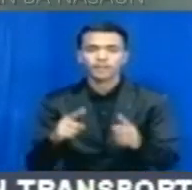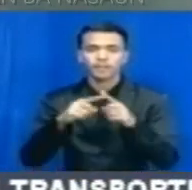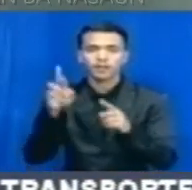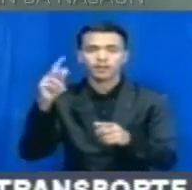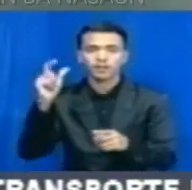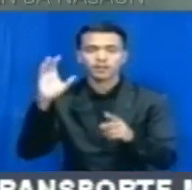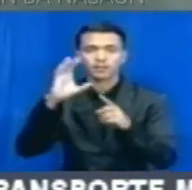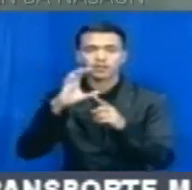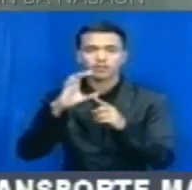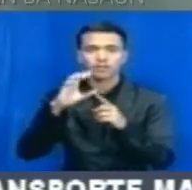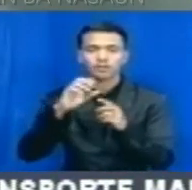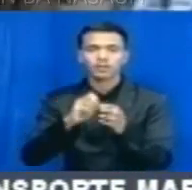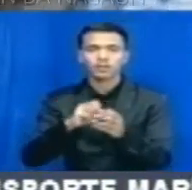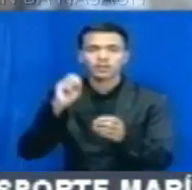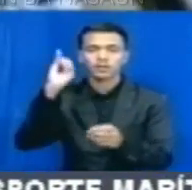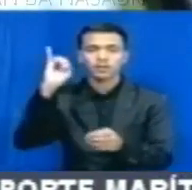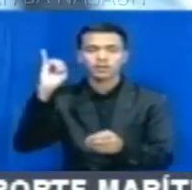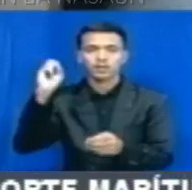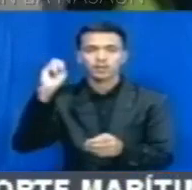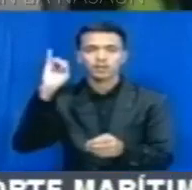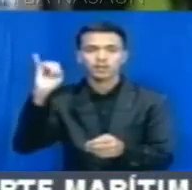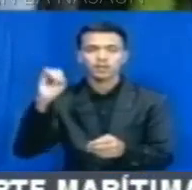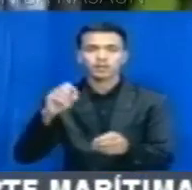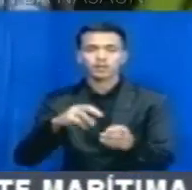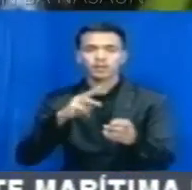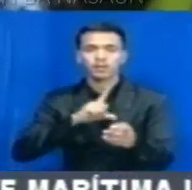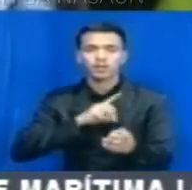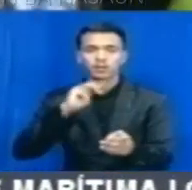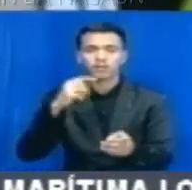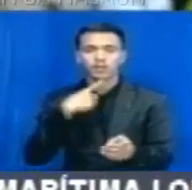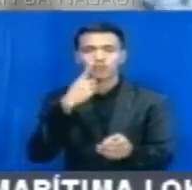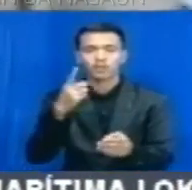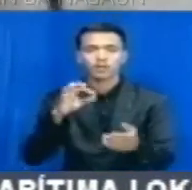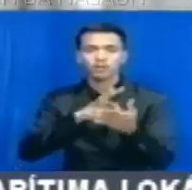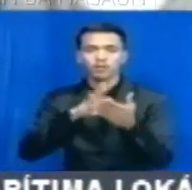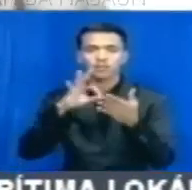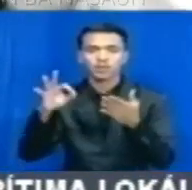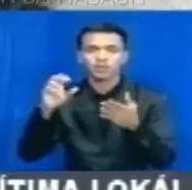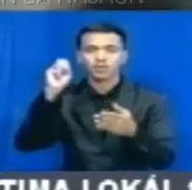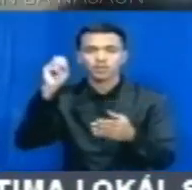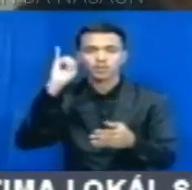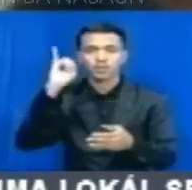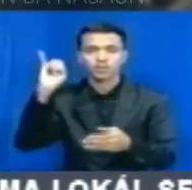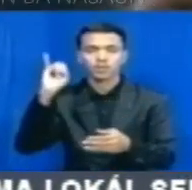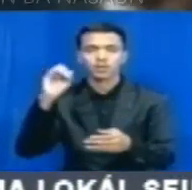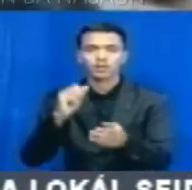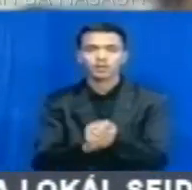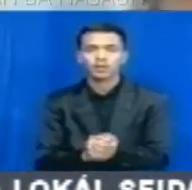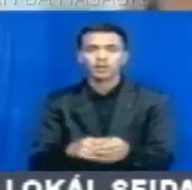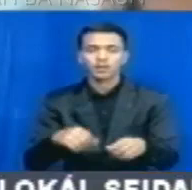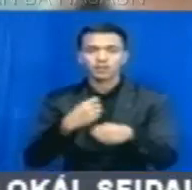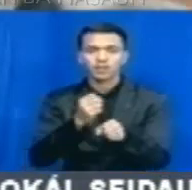Bairtetelis, Chefe Estatística Município Lauteng, Marfino Pereira Hateten, formação da Equipa Supervisor no Enumerador Ni,